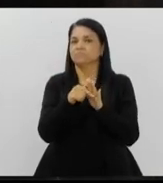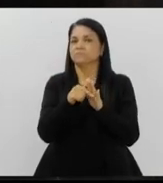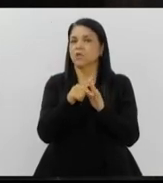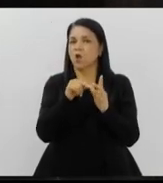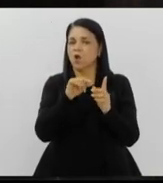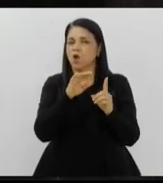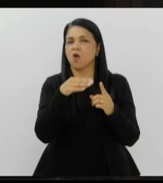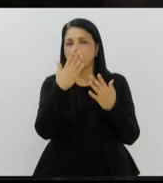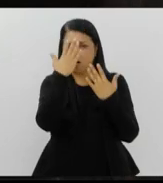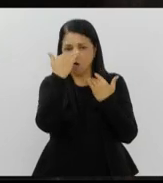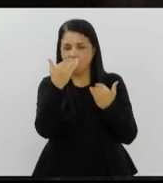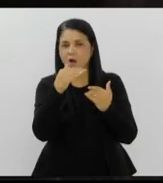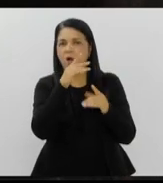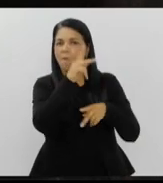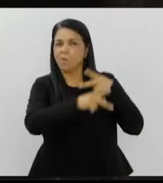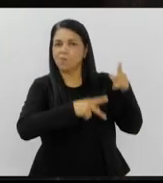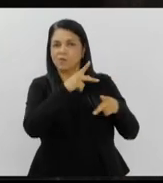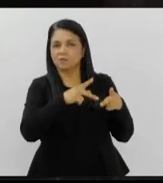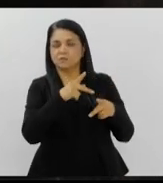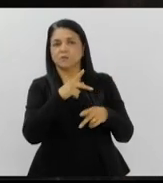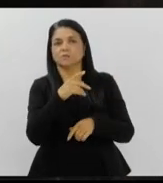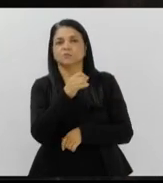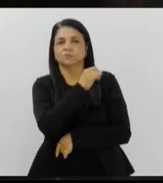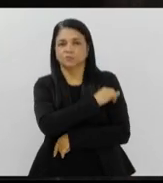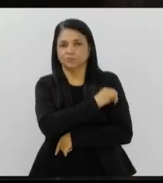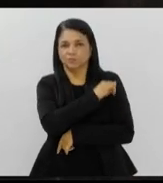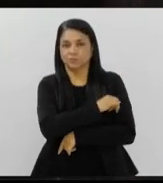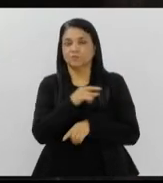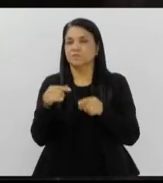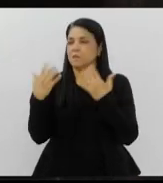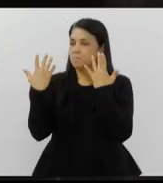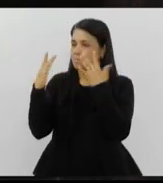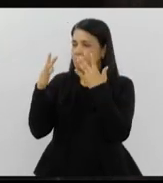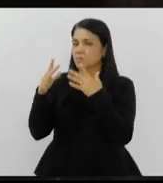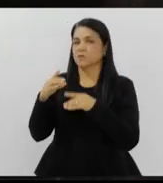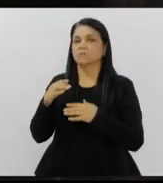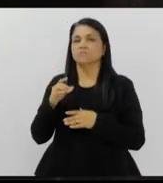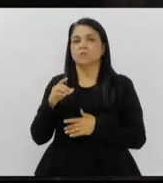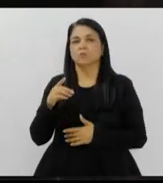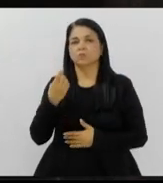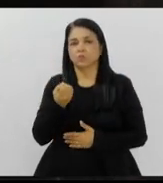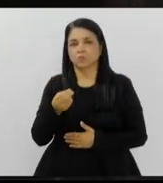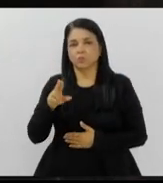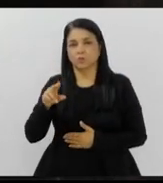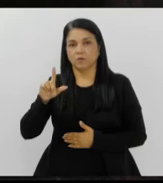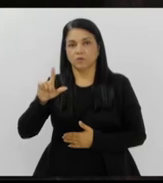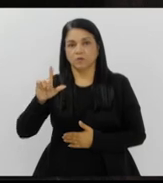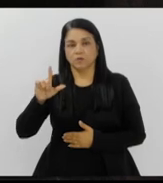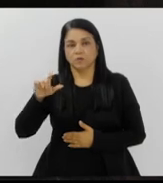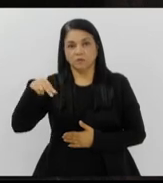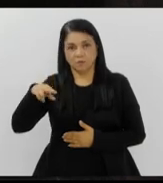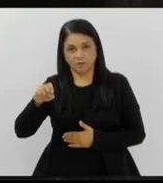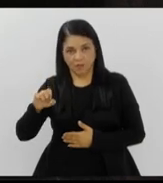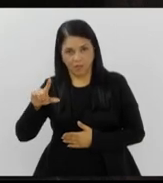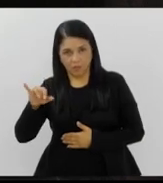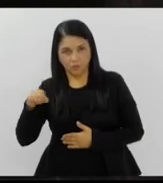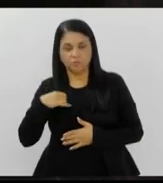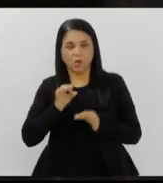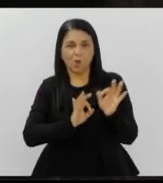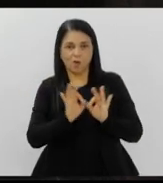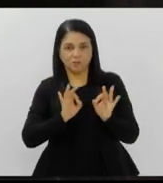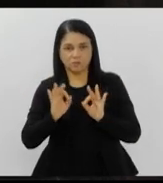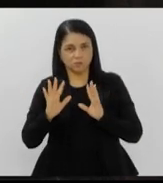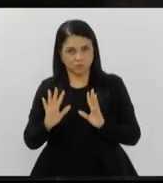povo fluminense. Parabenizar também o Dr. Nélio pela organização desse evento. Né? Enfim,